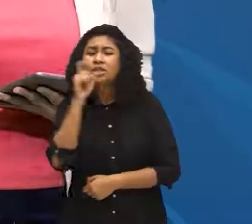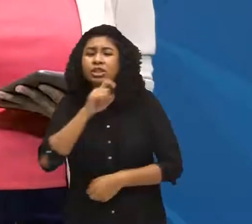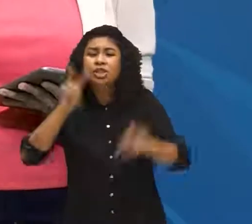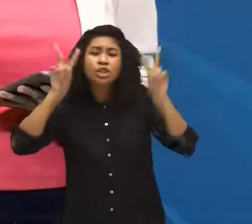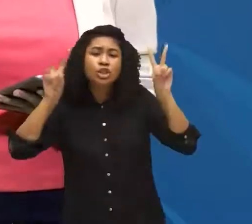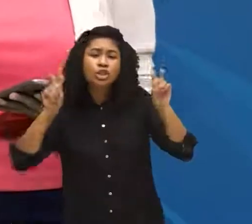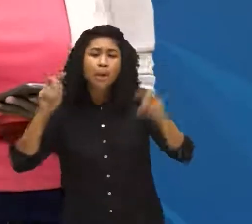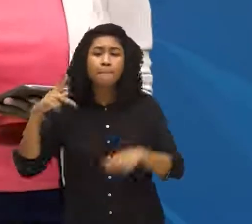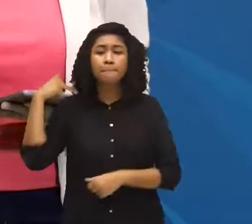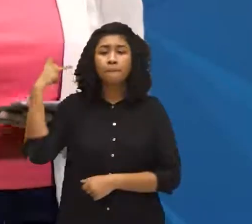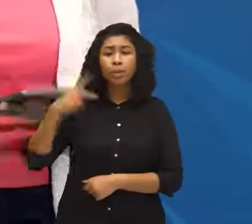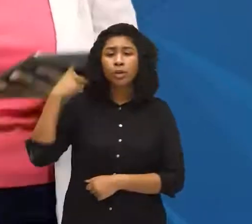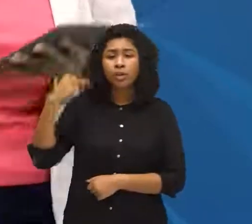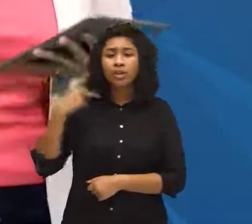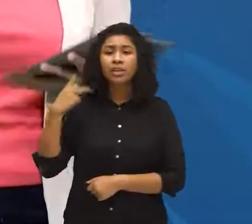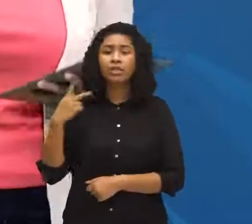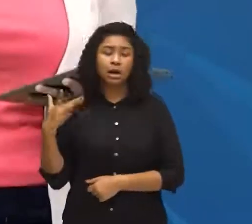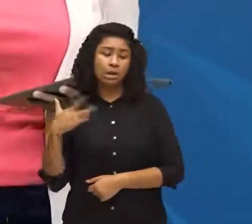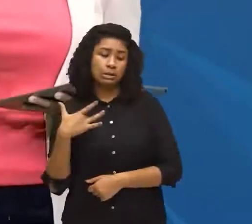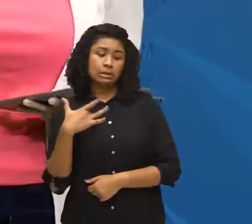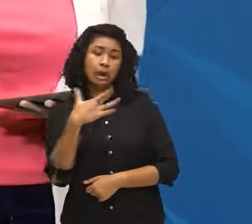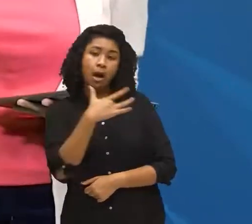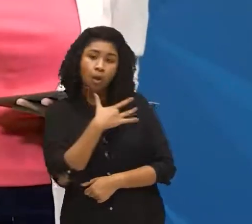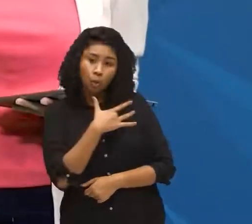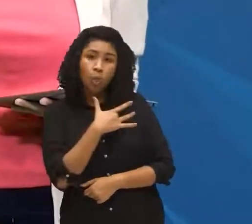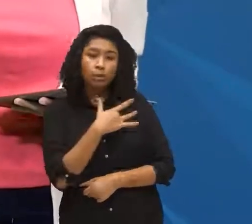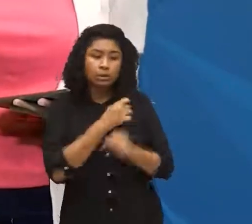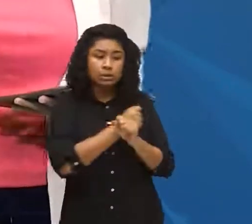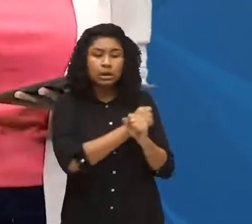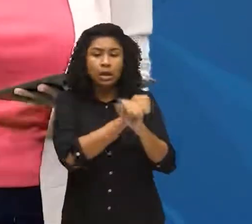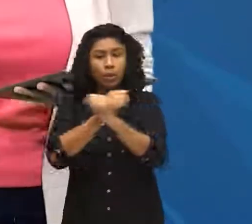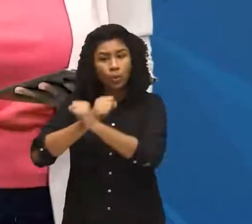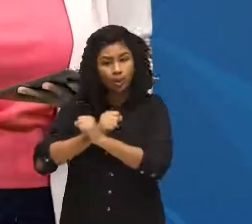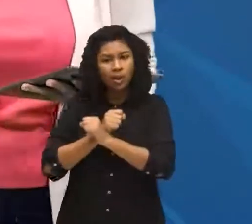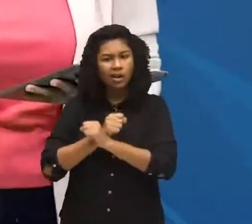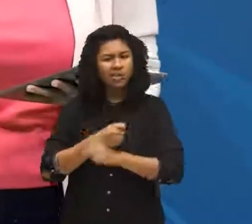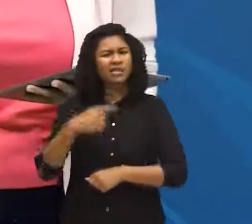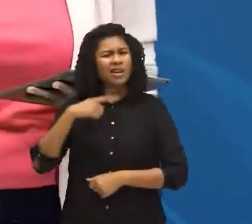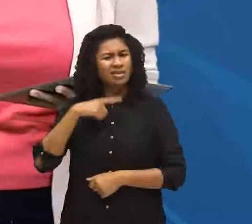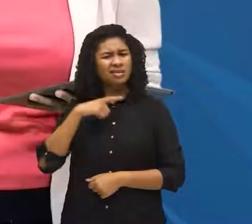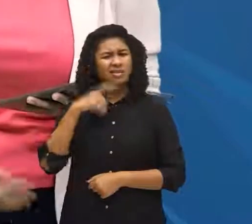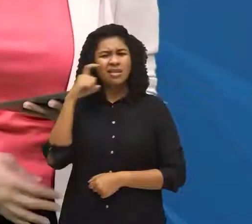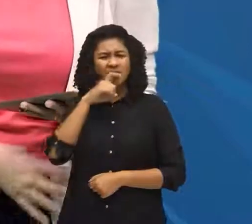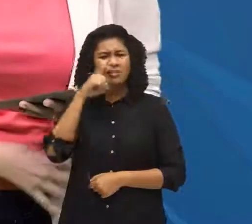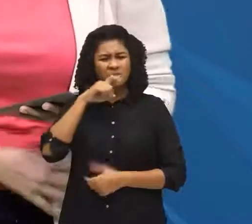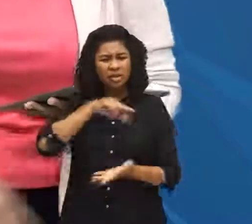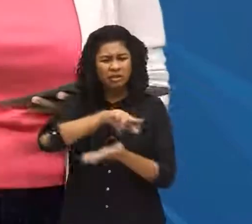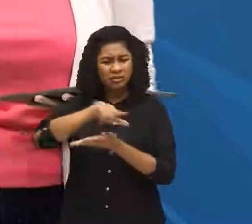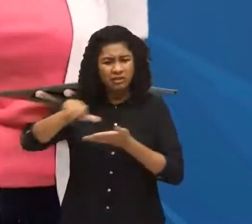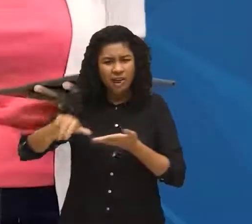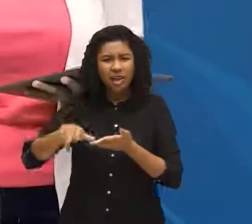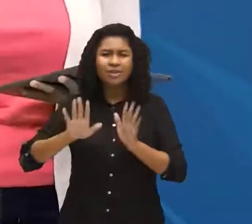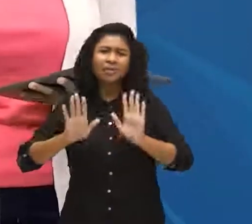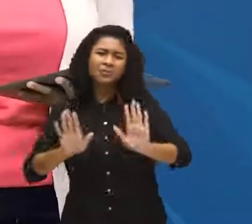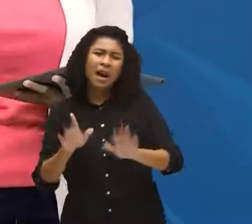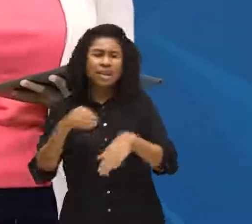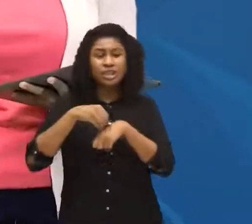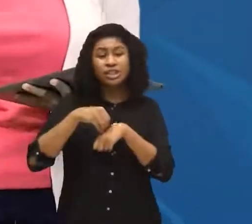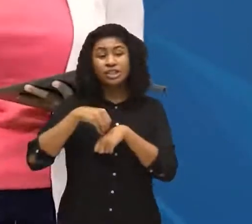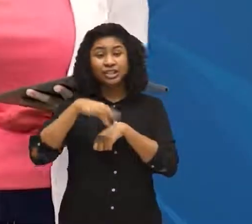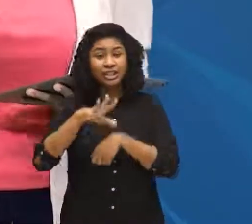à saúde principalmente, porque quem não quer manter o seu bem-estar, ter dicas de saúde para ficar com a